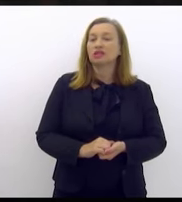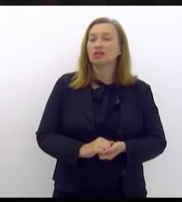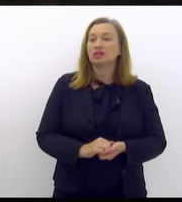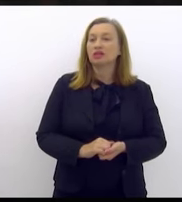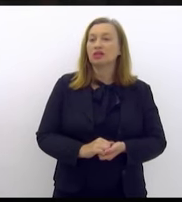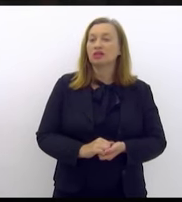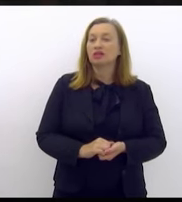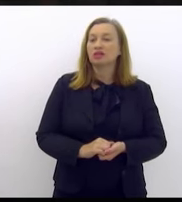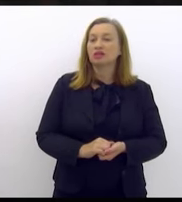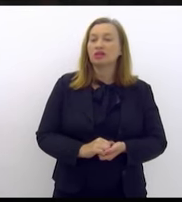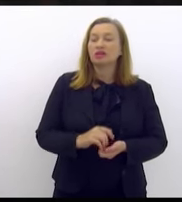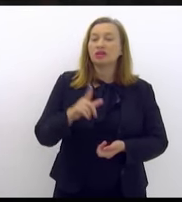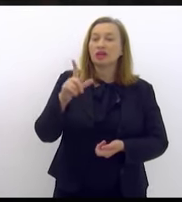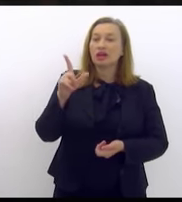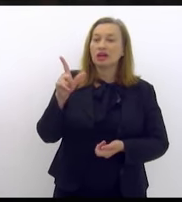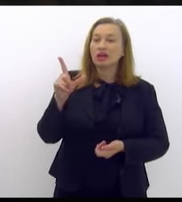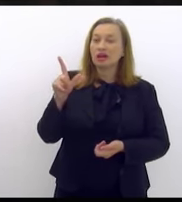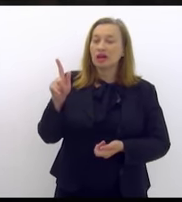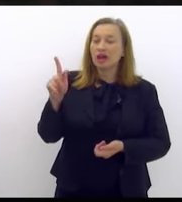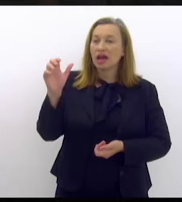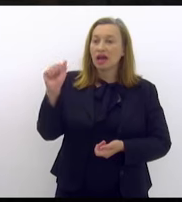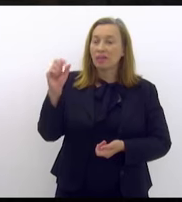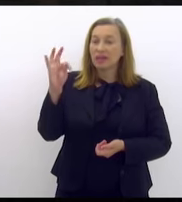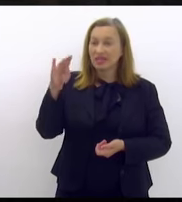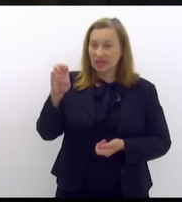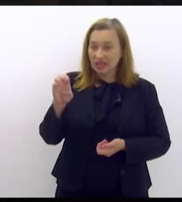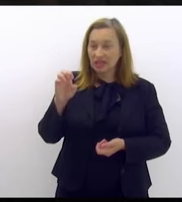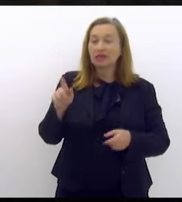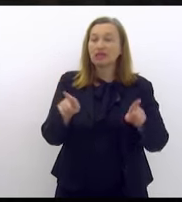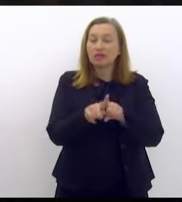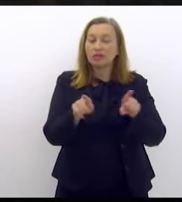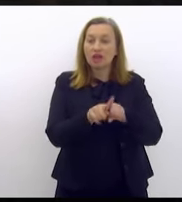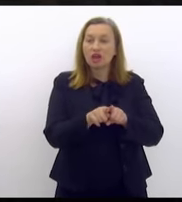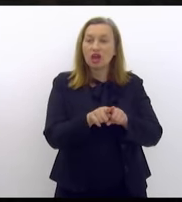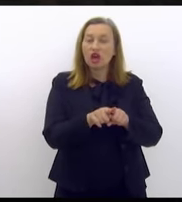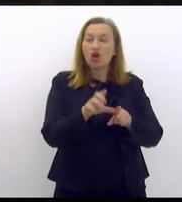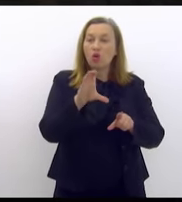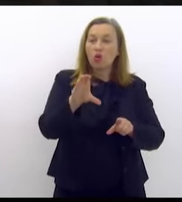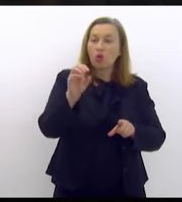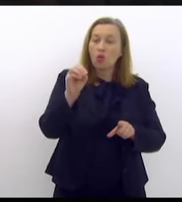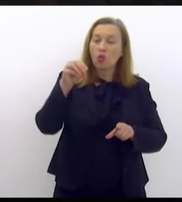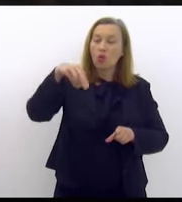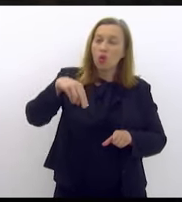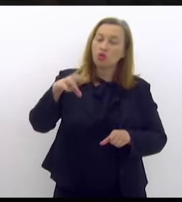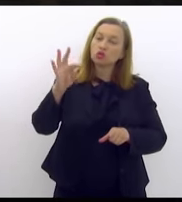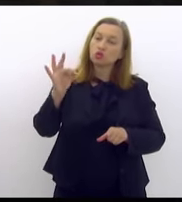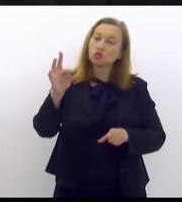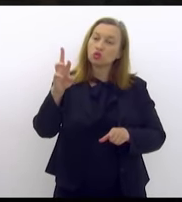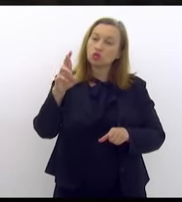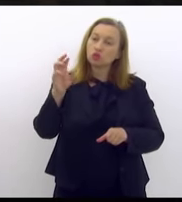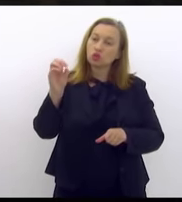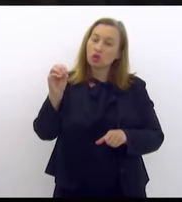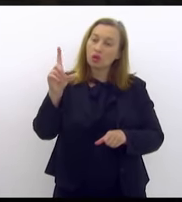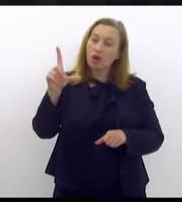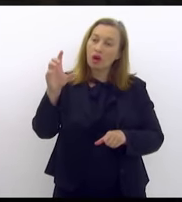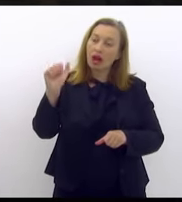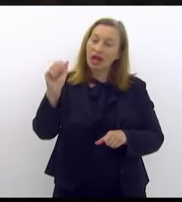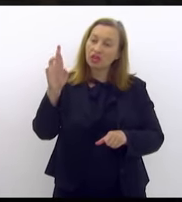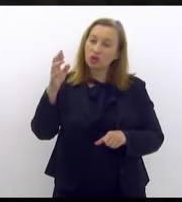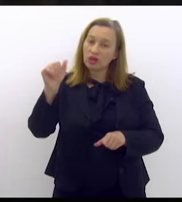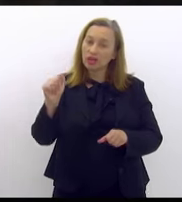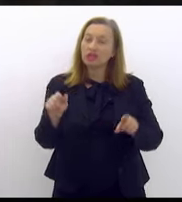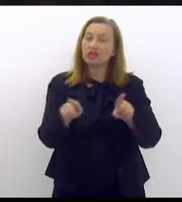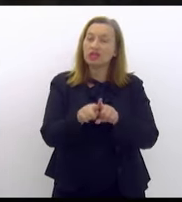o gabinete institucional, a controladoria e a procuradoria, porque se contar essas